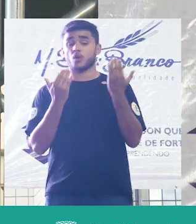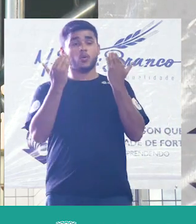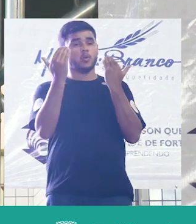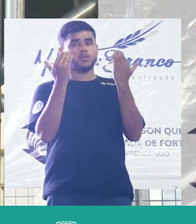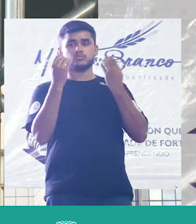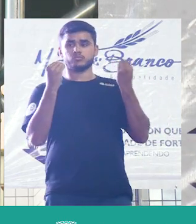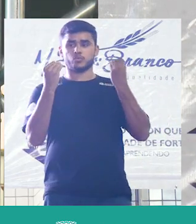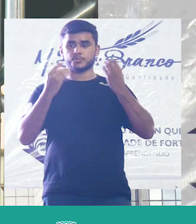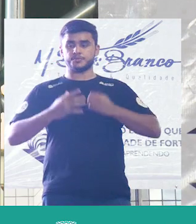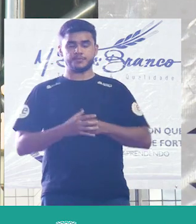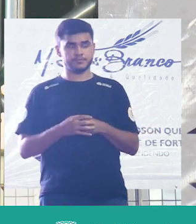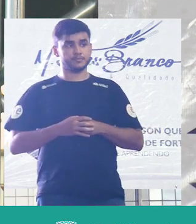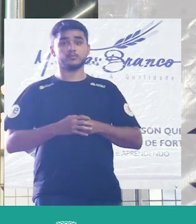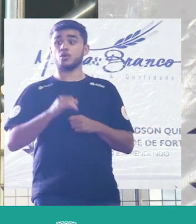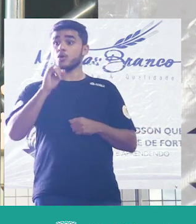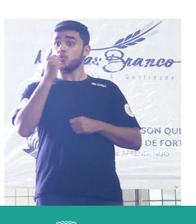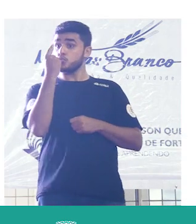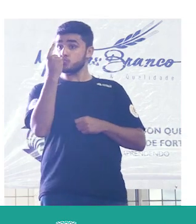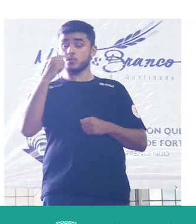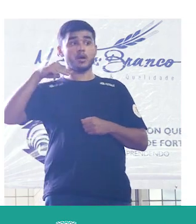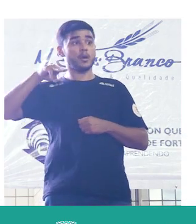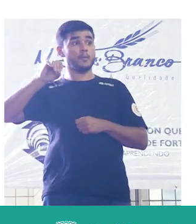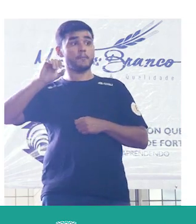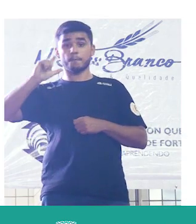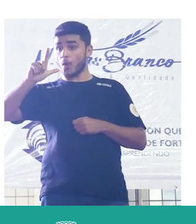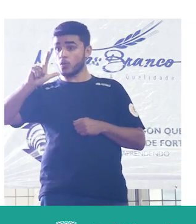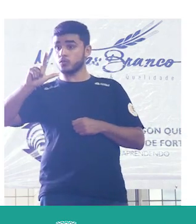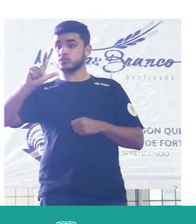é 1 mol de hidroxiapatita